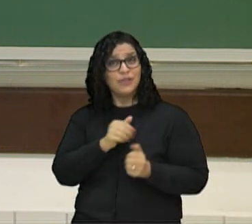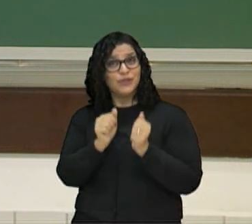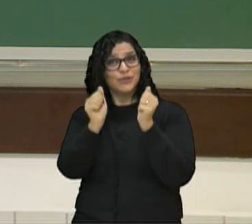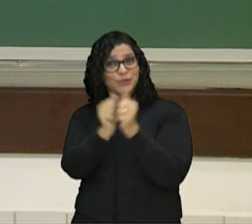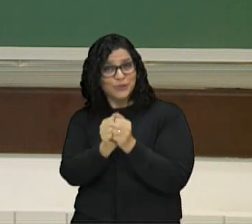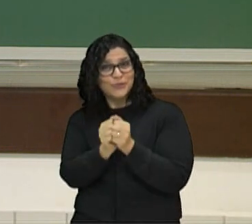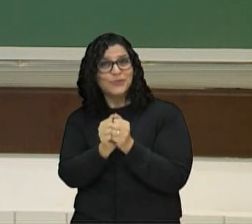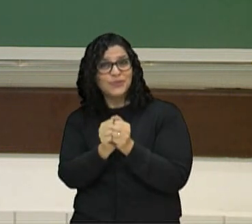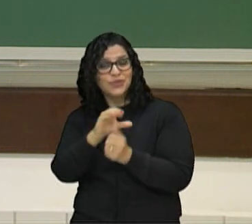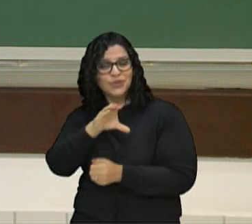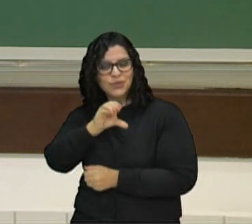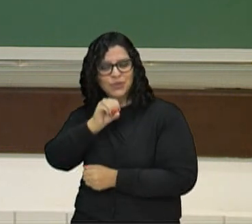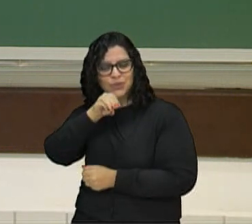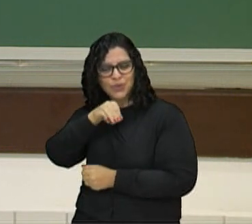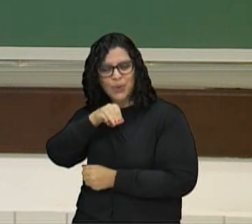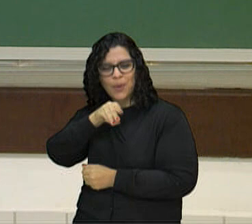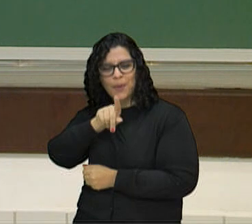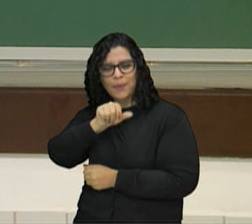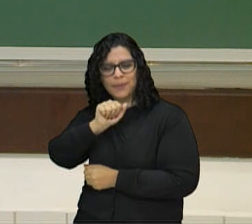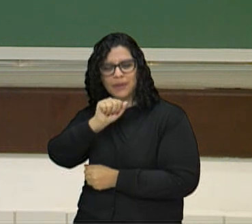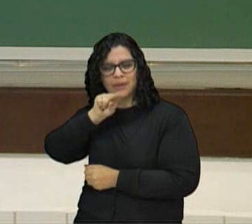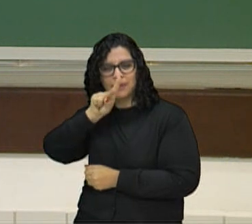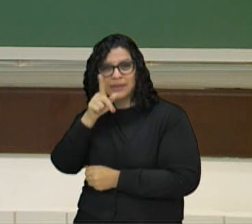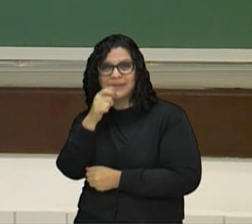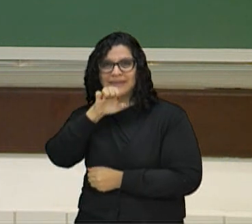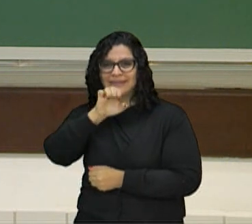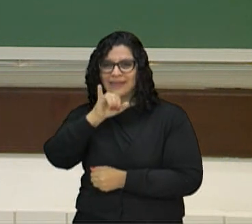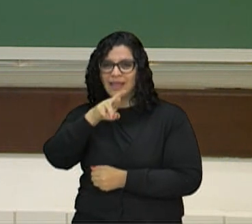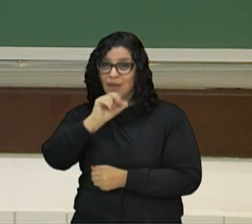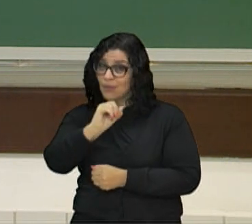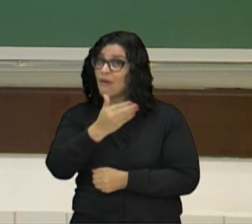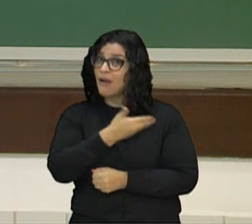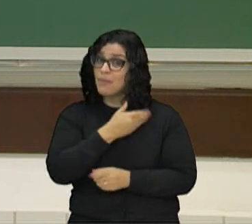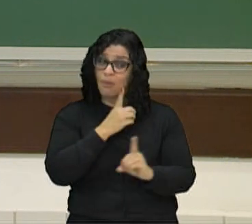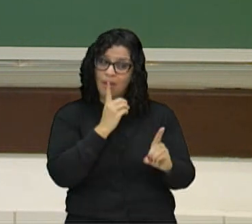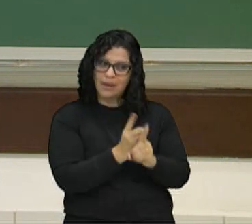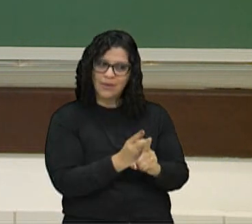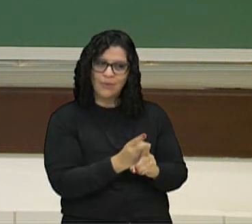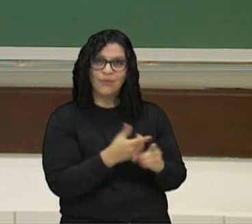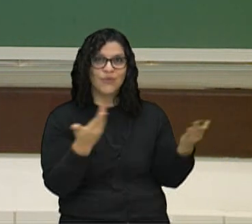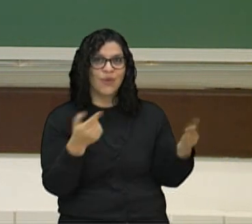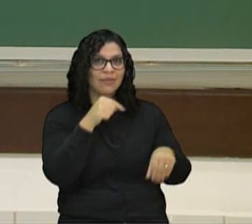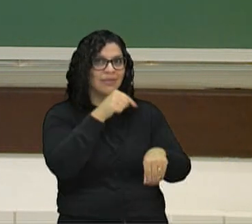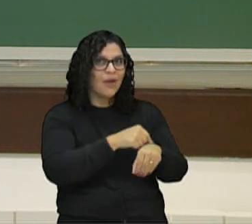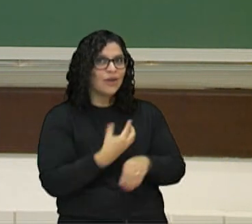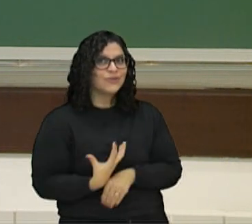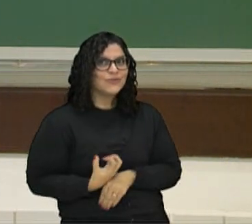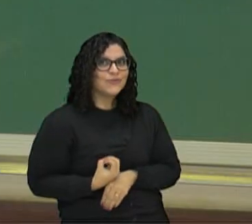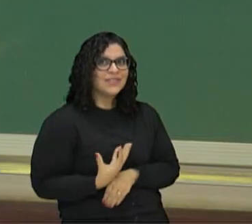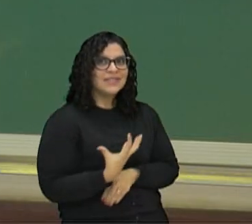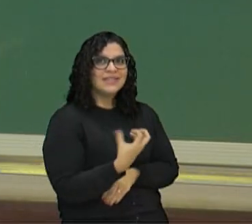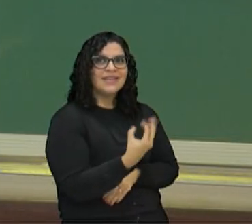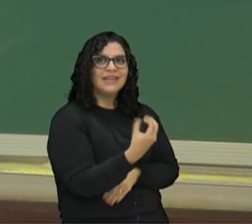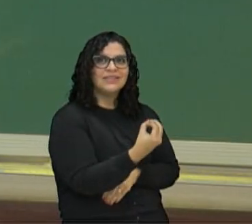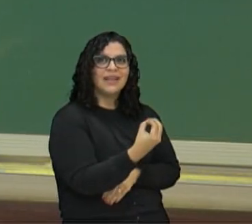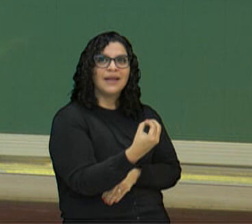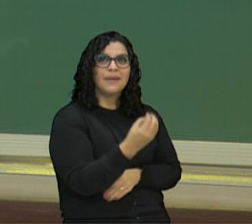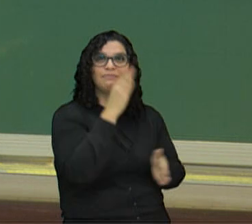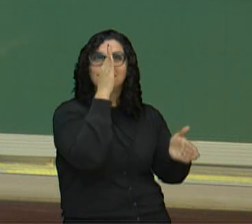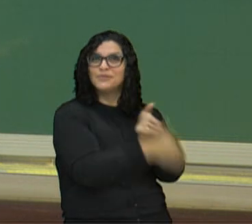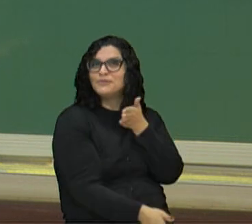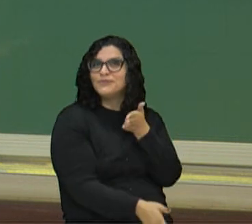companheiro. Ele encontra esse amigo. Hora de partir.